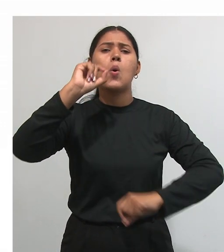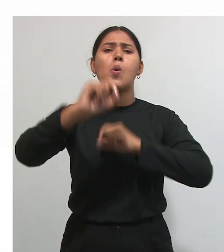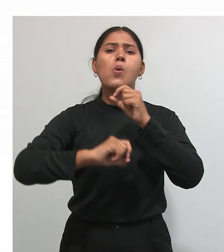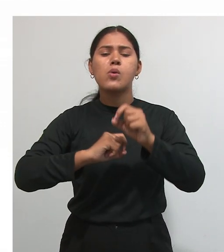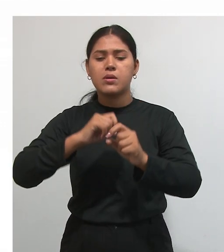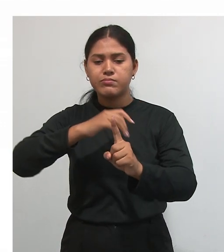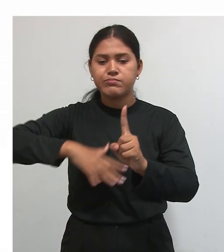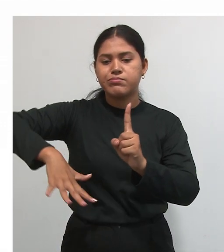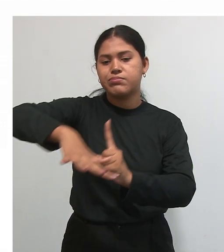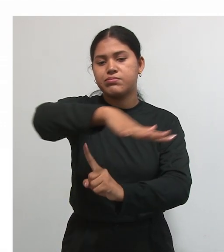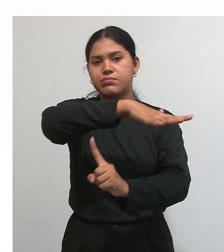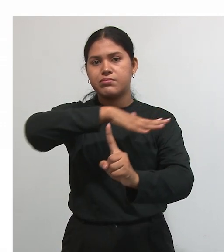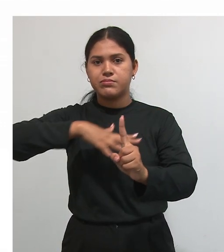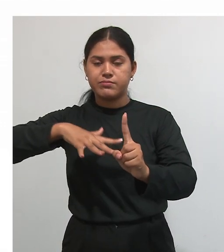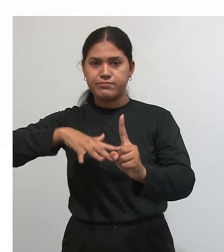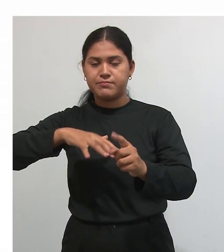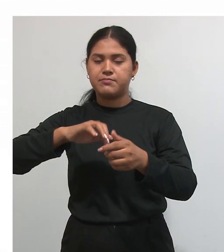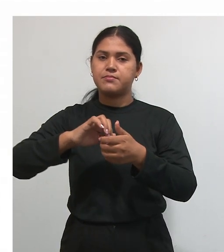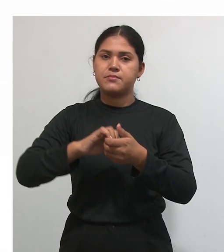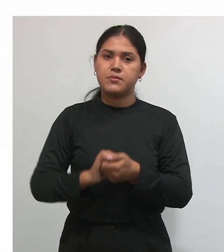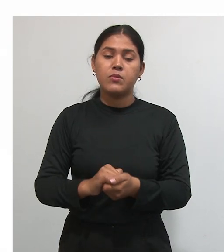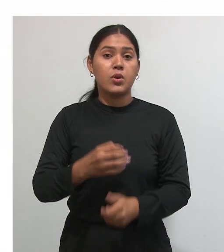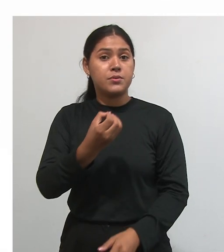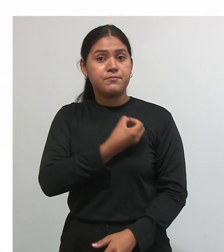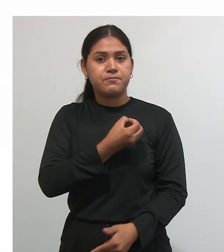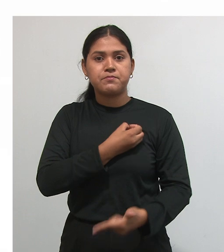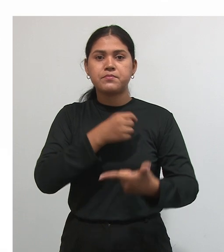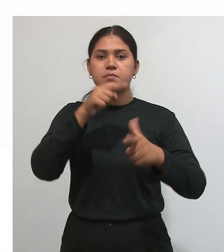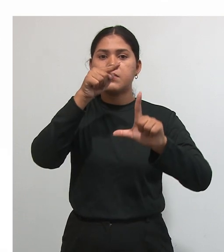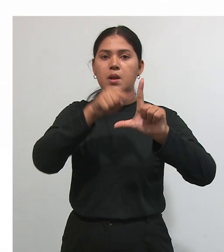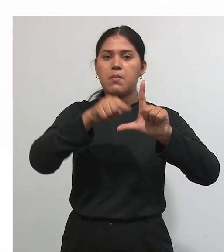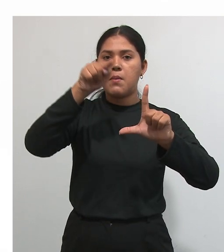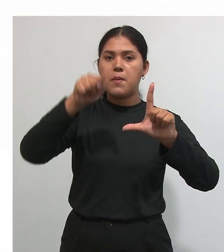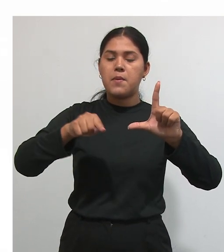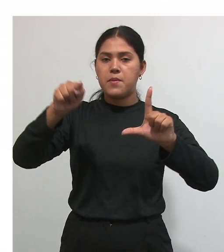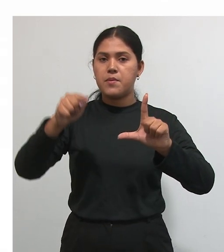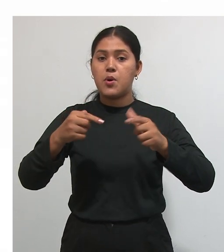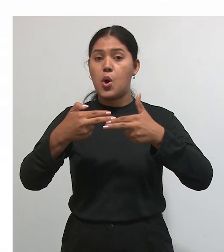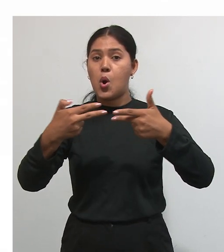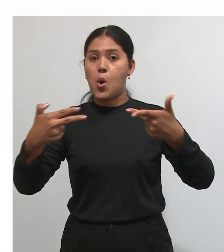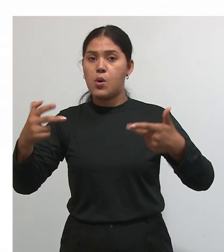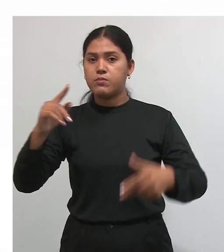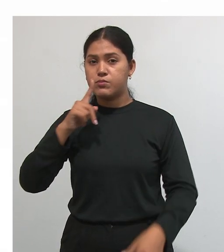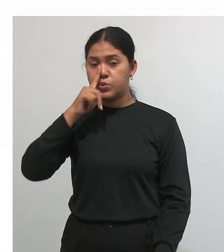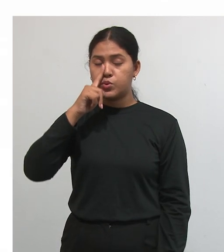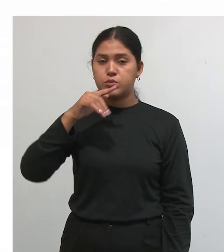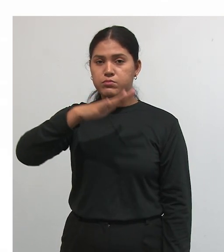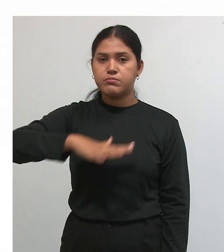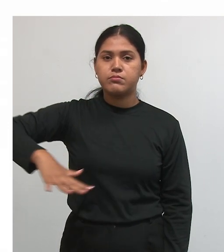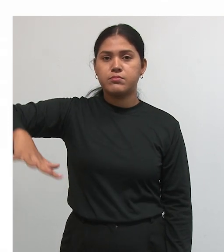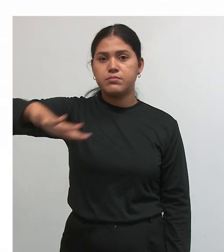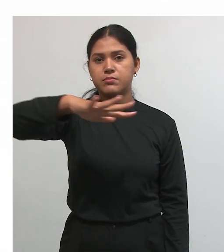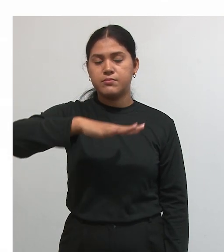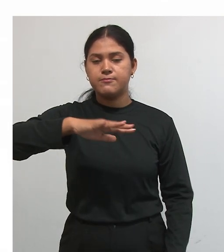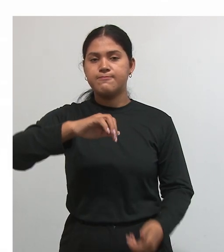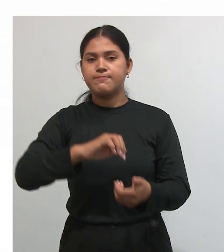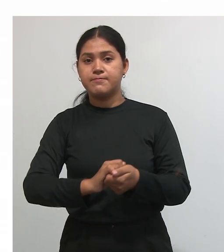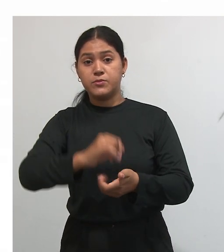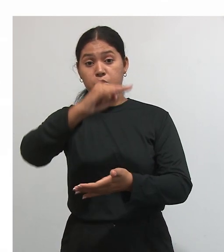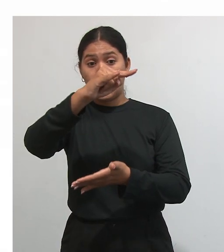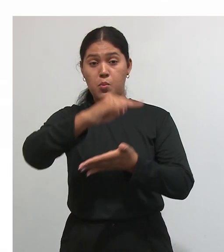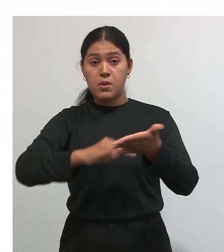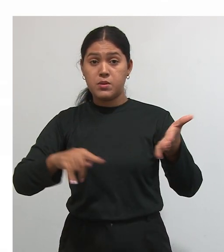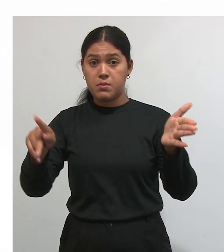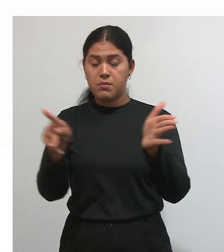e isso pode desvalorizar. O índice de criminalidade, né, leva em conta também a situação